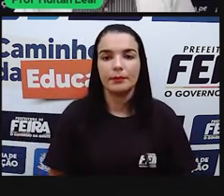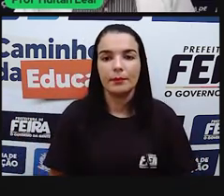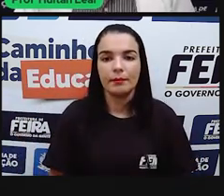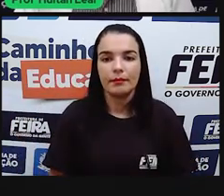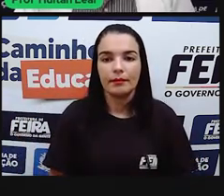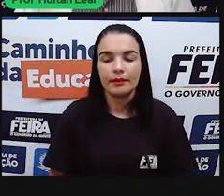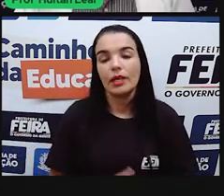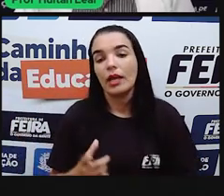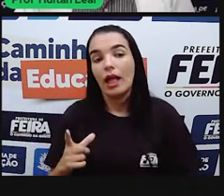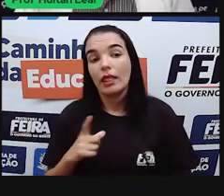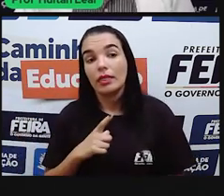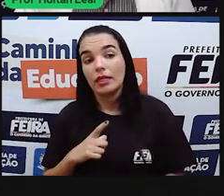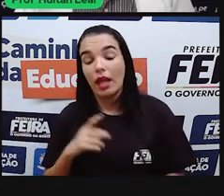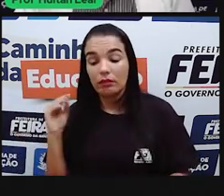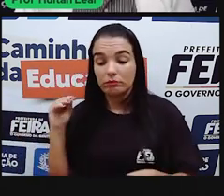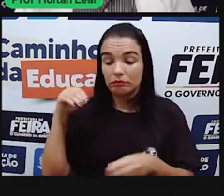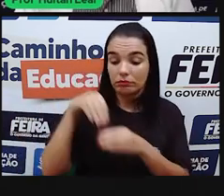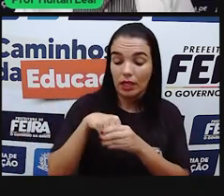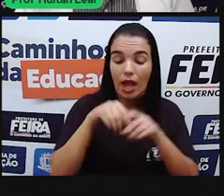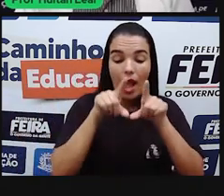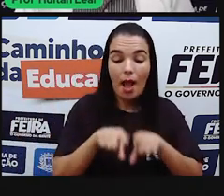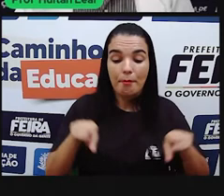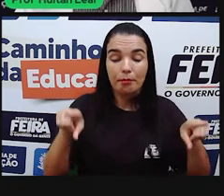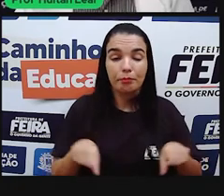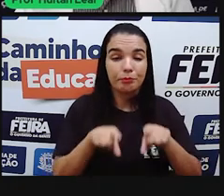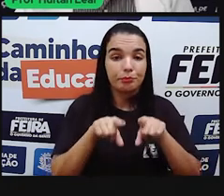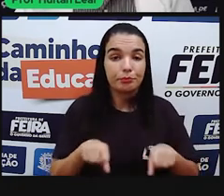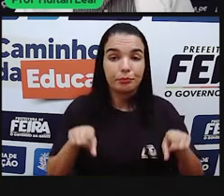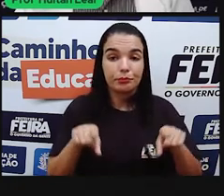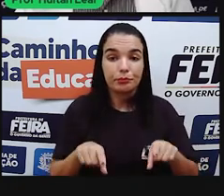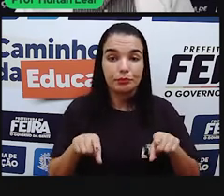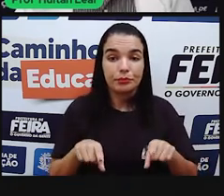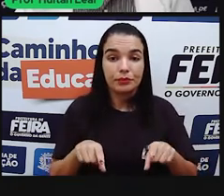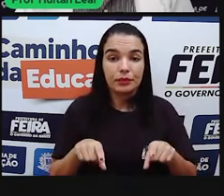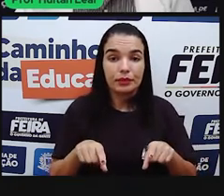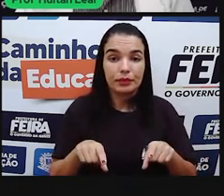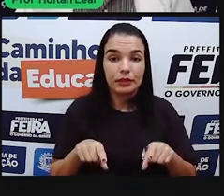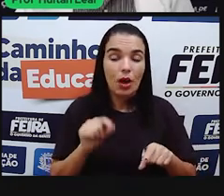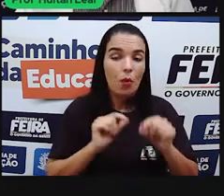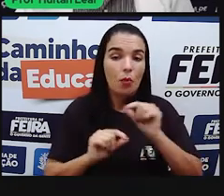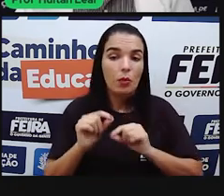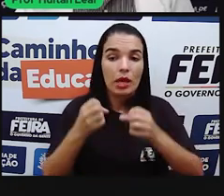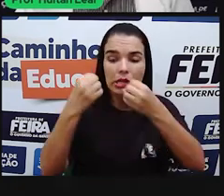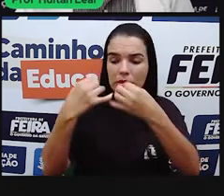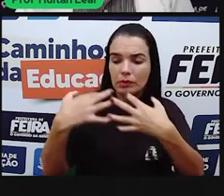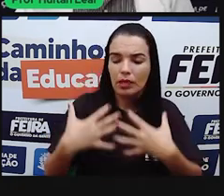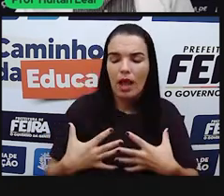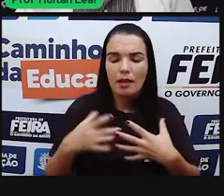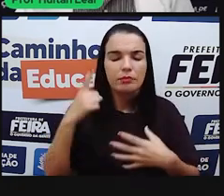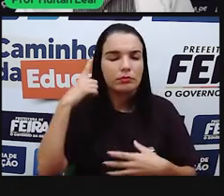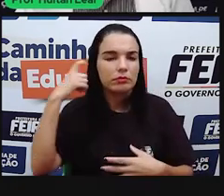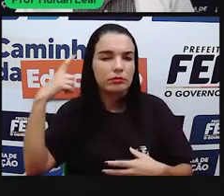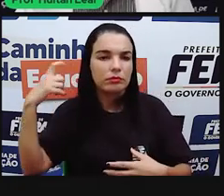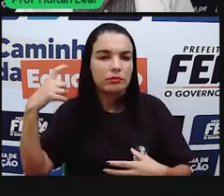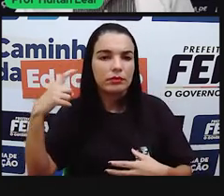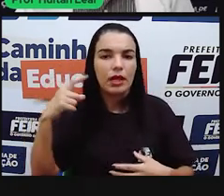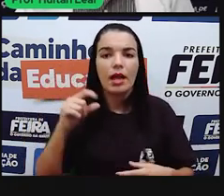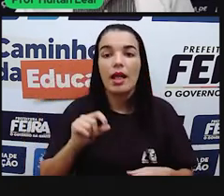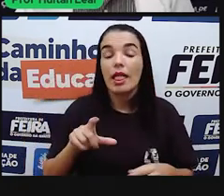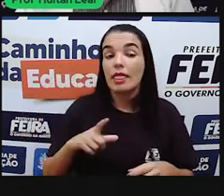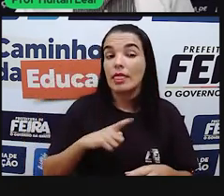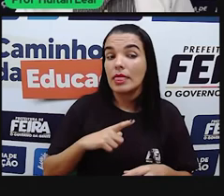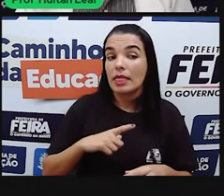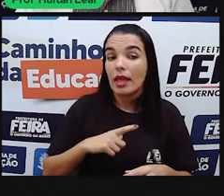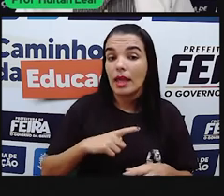Dentro do âmbito da música, né, no que diz respeito ao aspecto musical, a canção